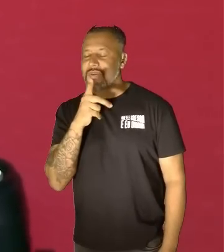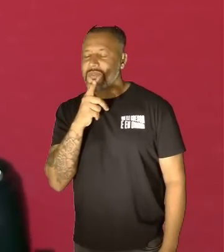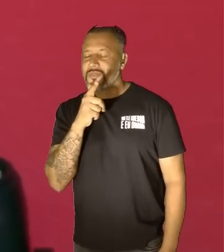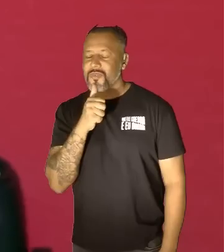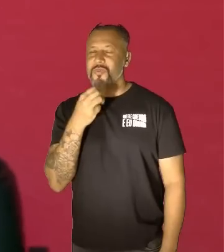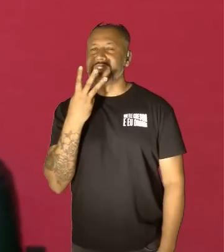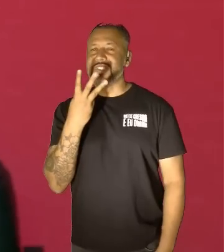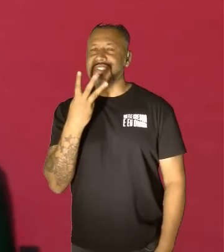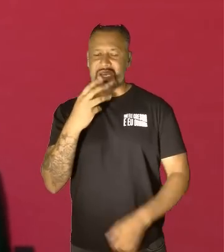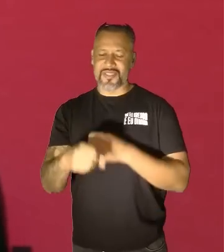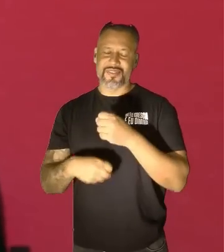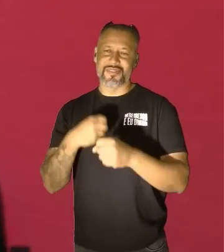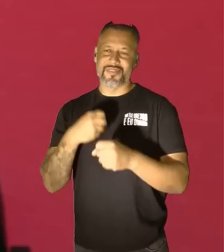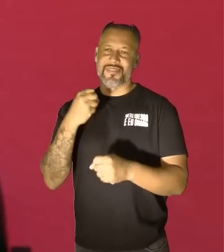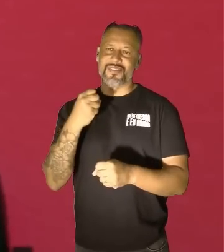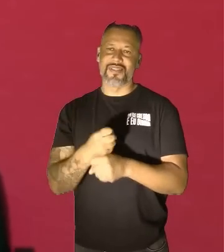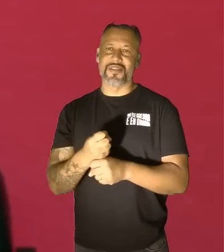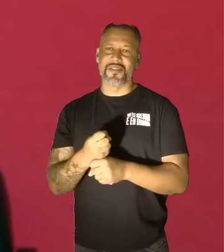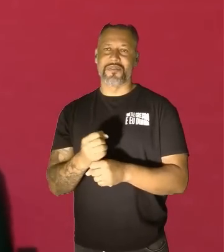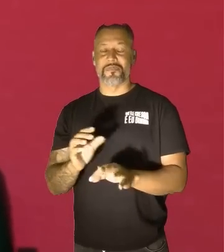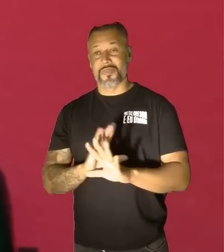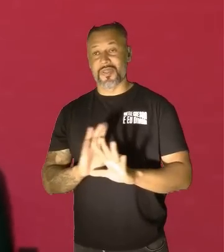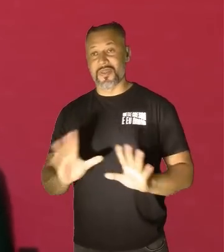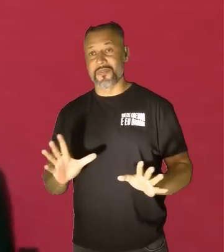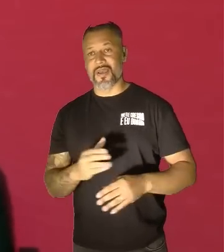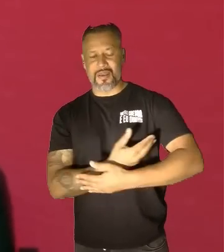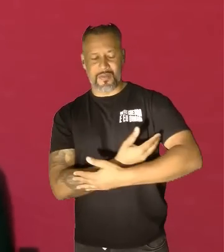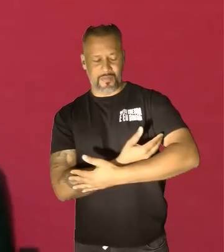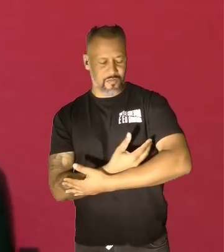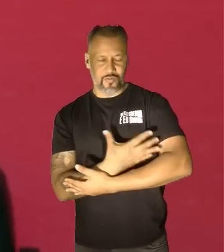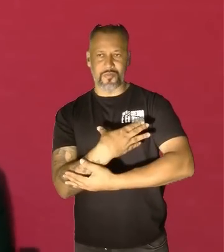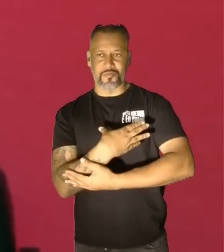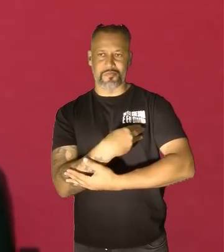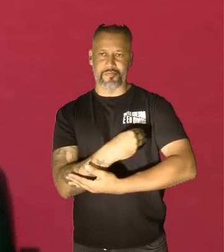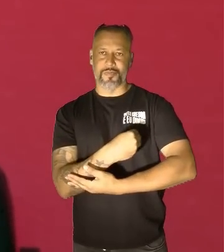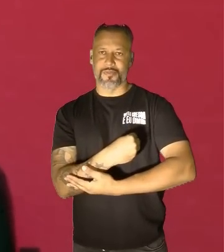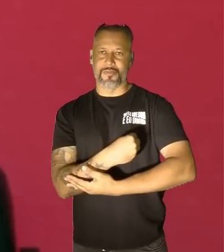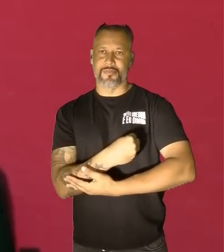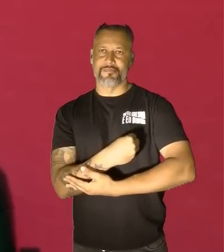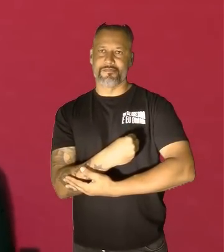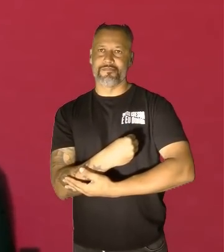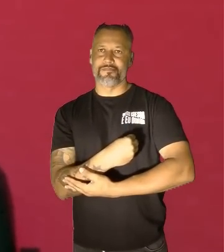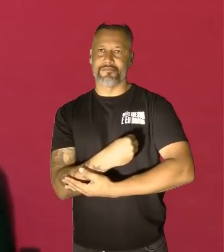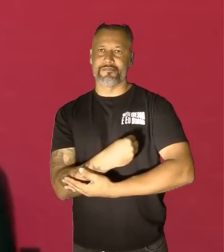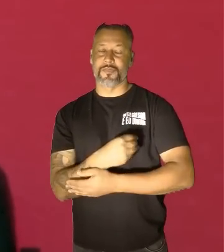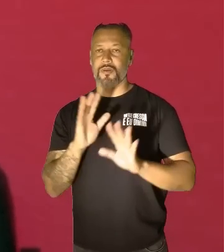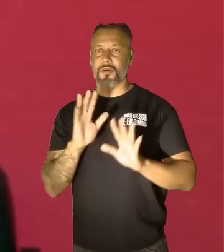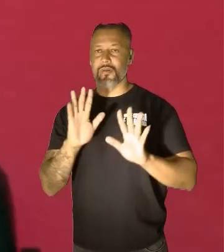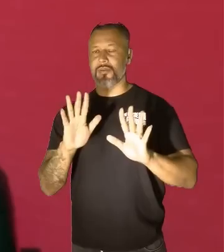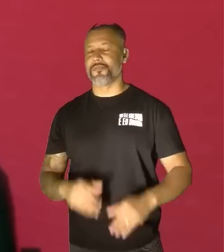3 anos. Aqui há um sentido espiritual para a gente aqui. E eu quero abrir um